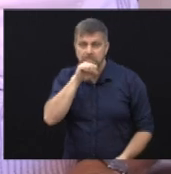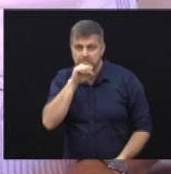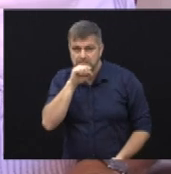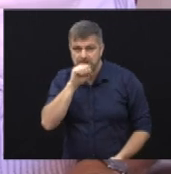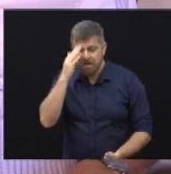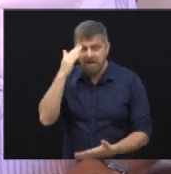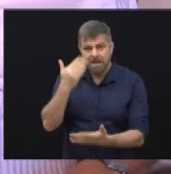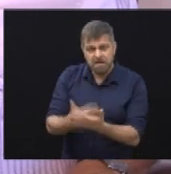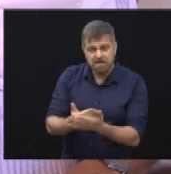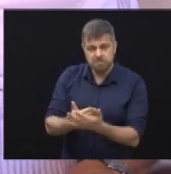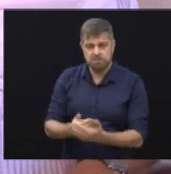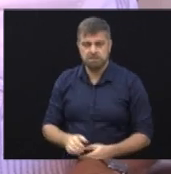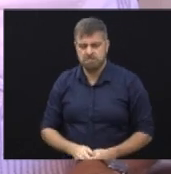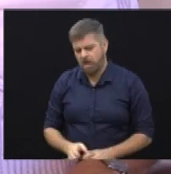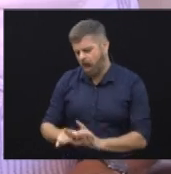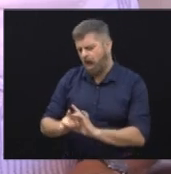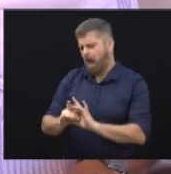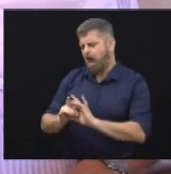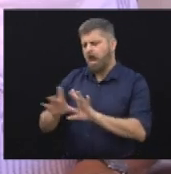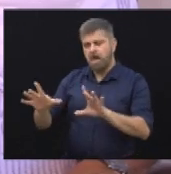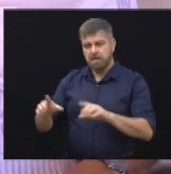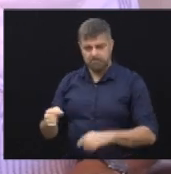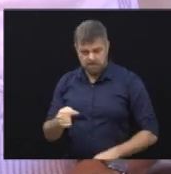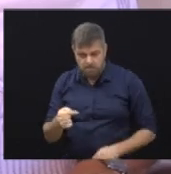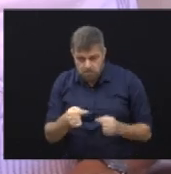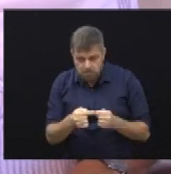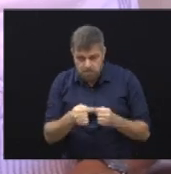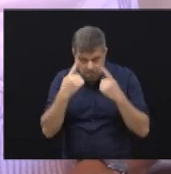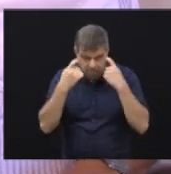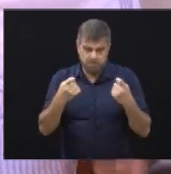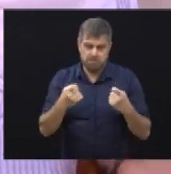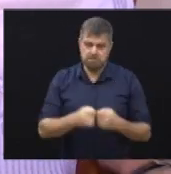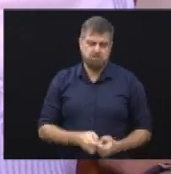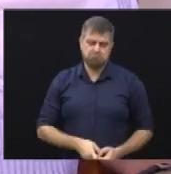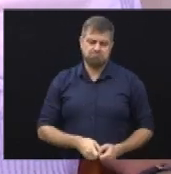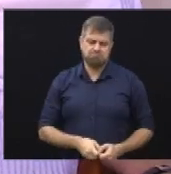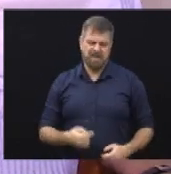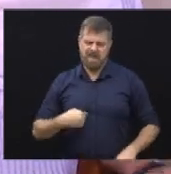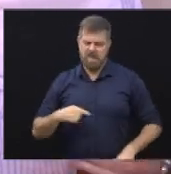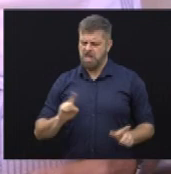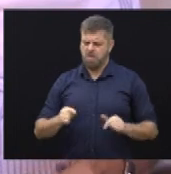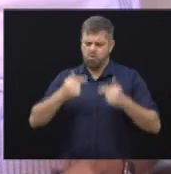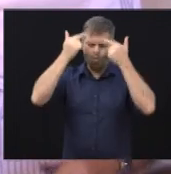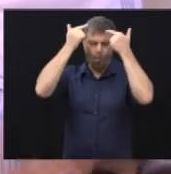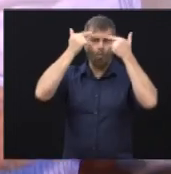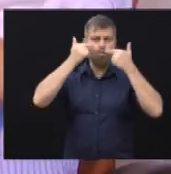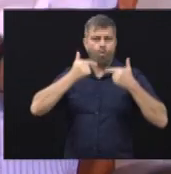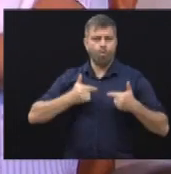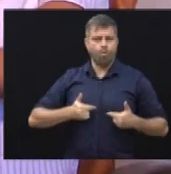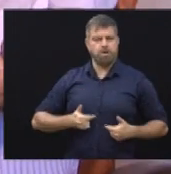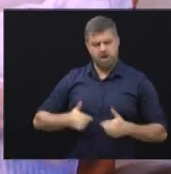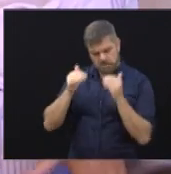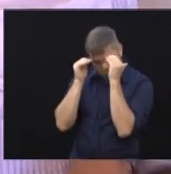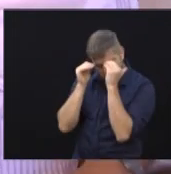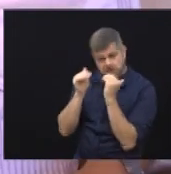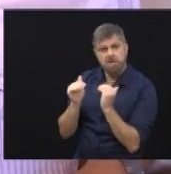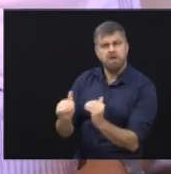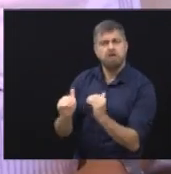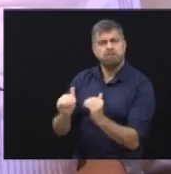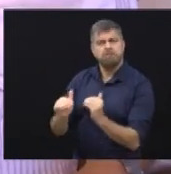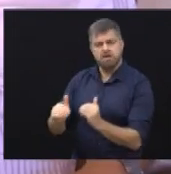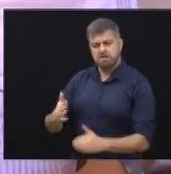mãe acredita que fazendo isso ele está agindo com violência? Nenhum. Eles acham que estão